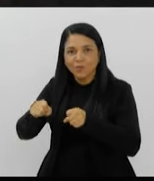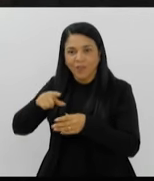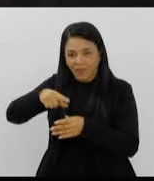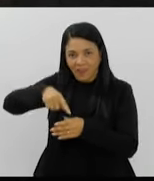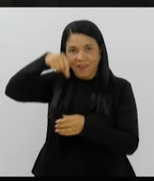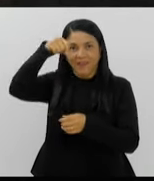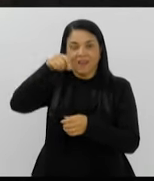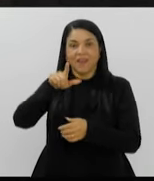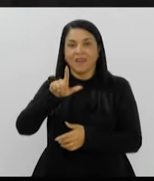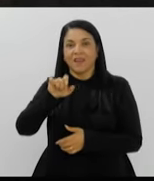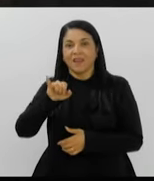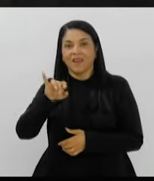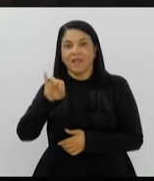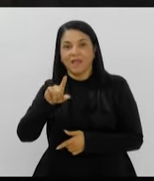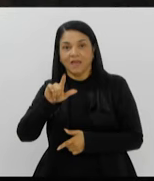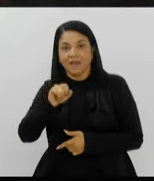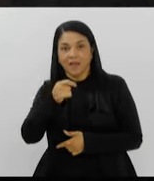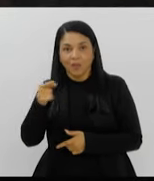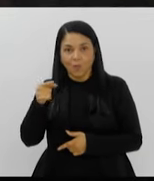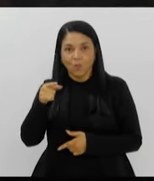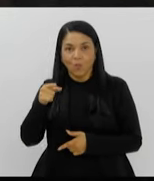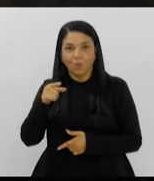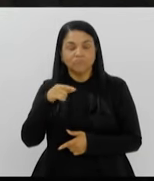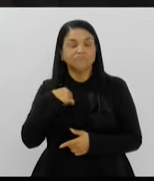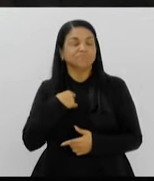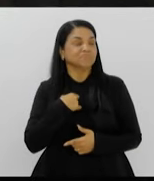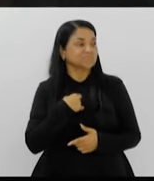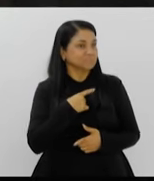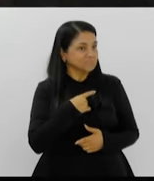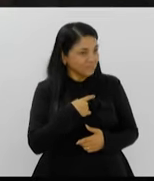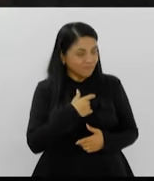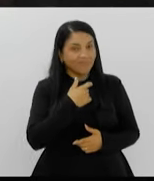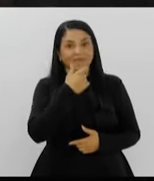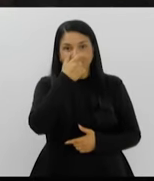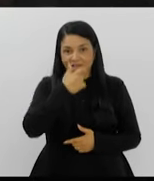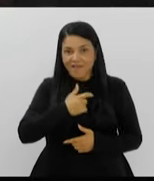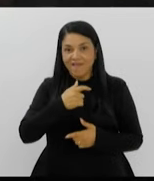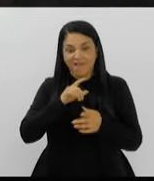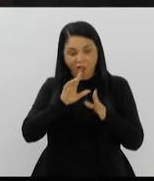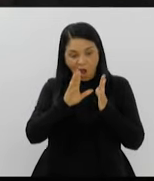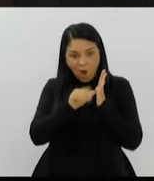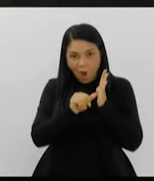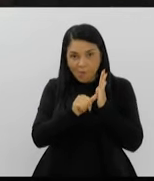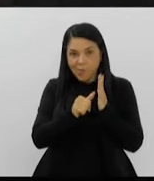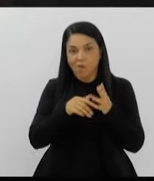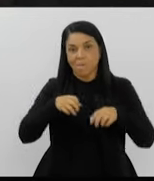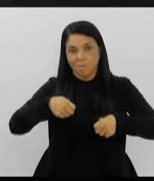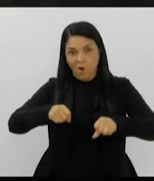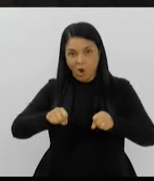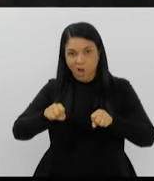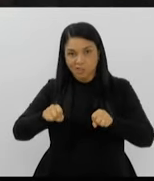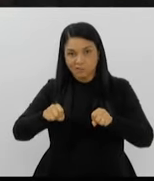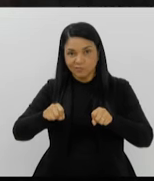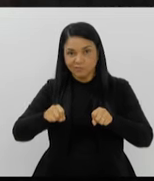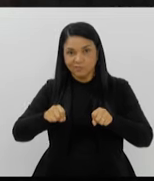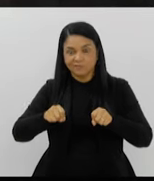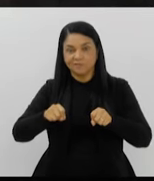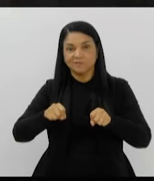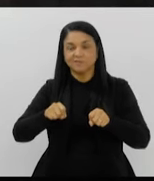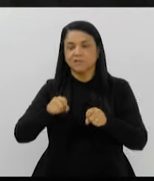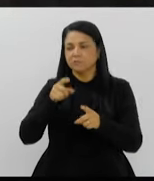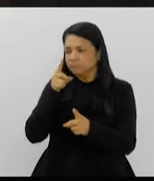É isso mesmo. Ele teve a moto roubada, ele próprio identificou em qual depósito